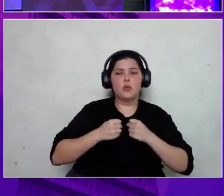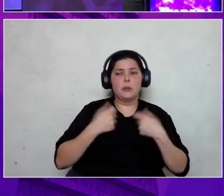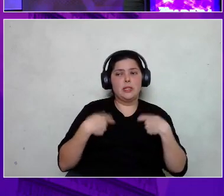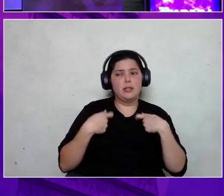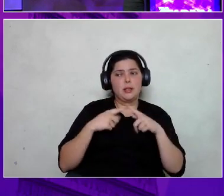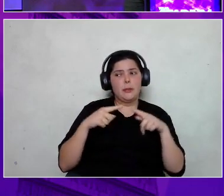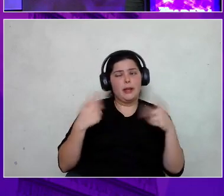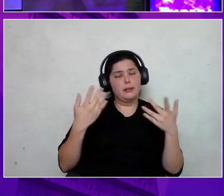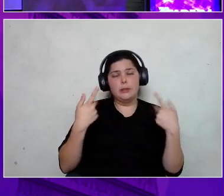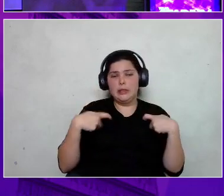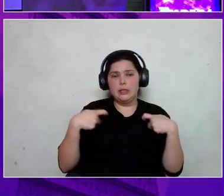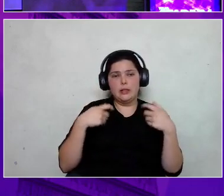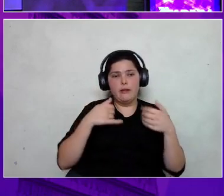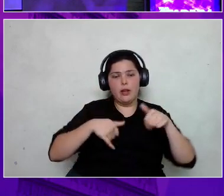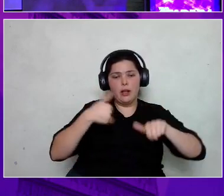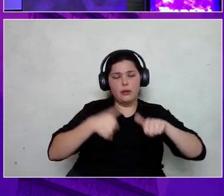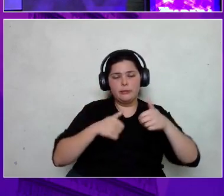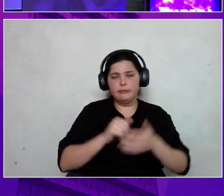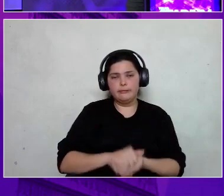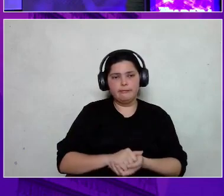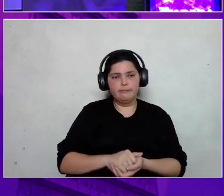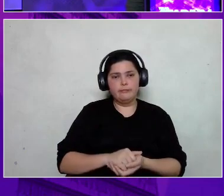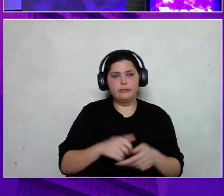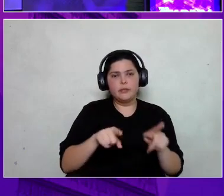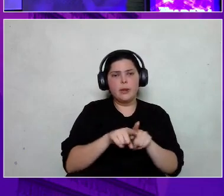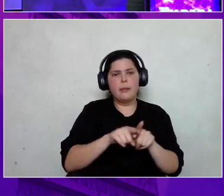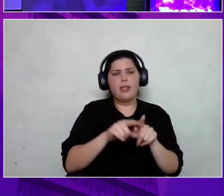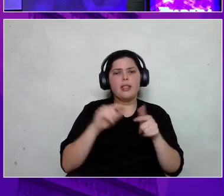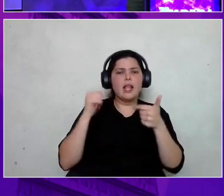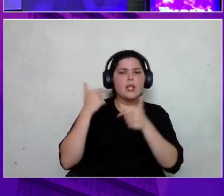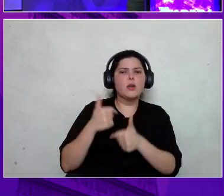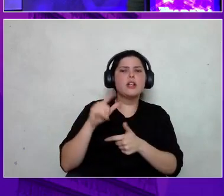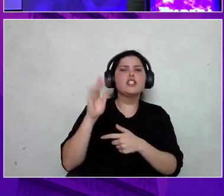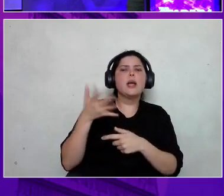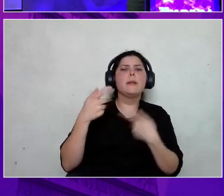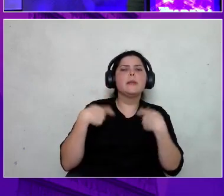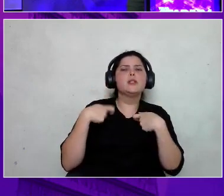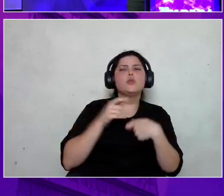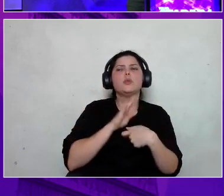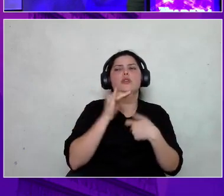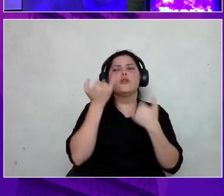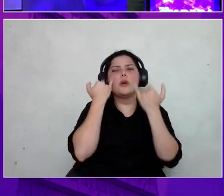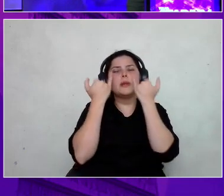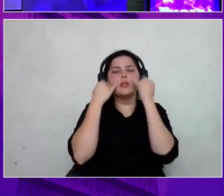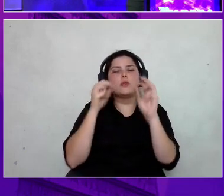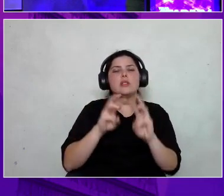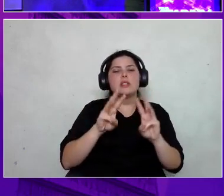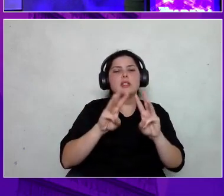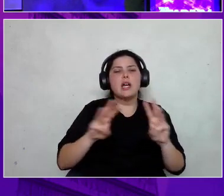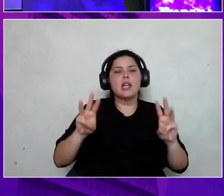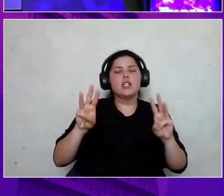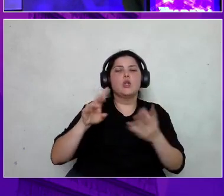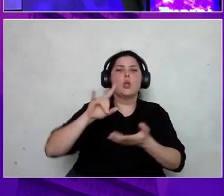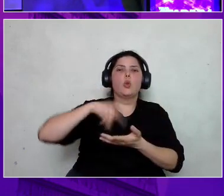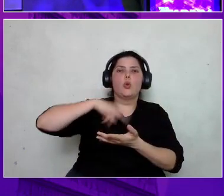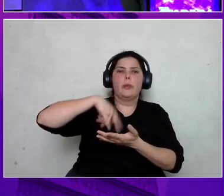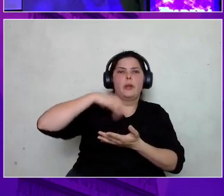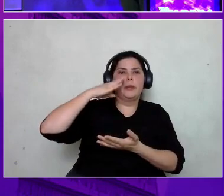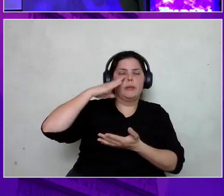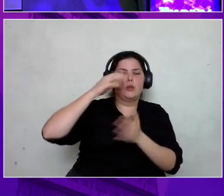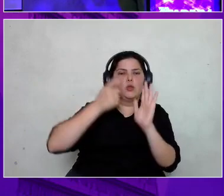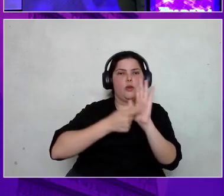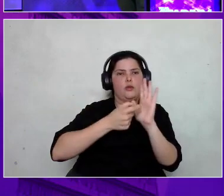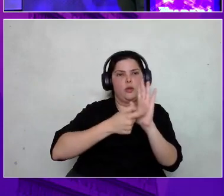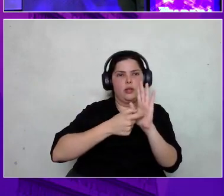Ou então, aquela velha clássica, quem já precisou ir numa informação no site, principalmente documentação, né, de software. Abre lá o